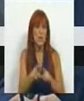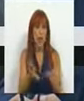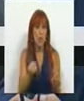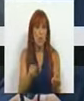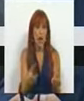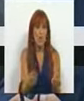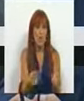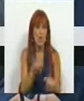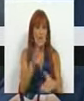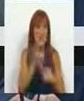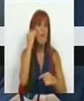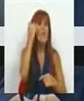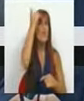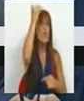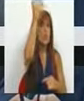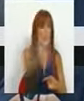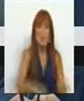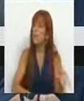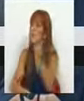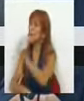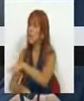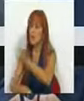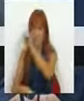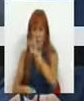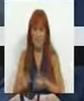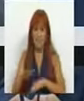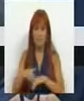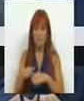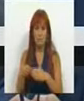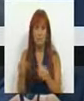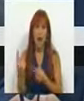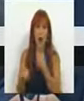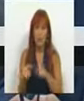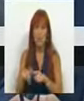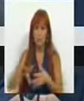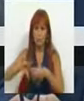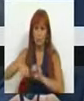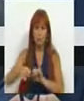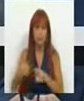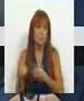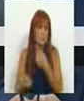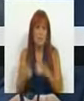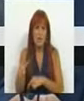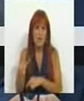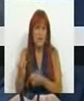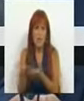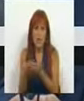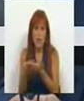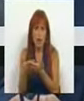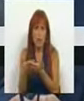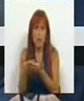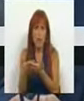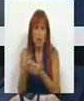a almofada de capital para o futuro e também para fazer face a uma deterioração da situação